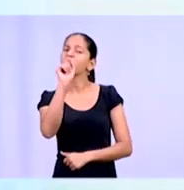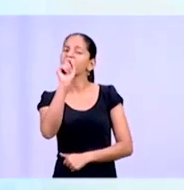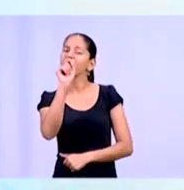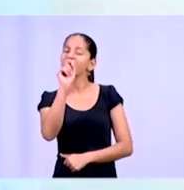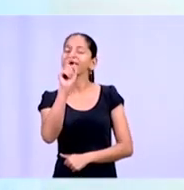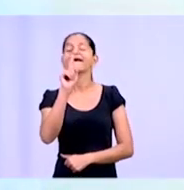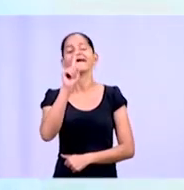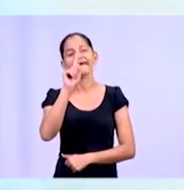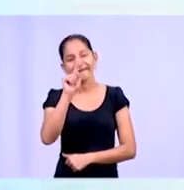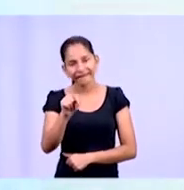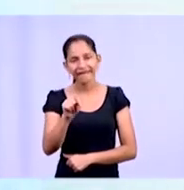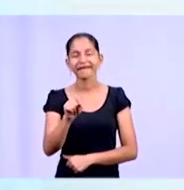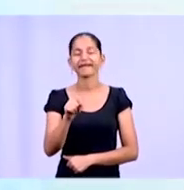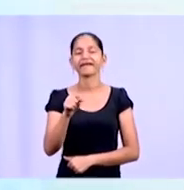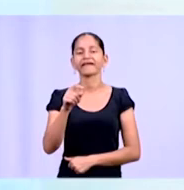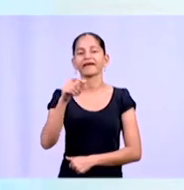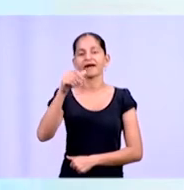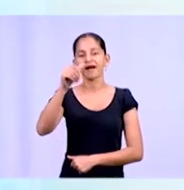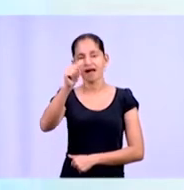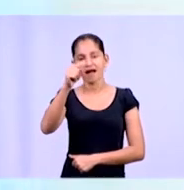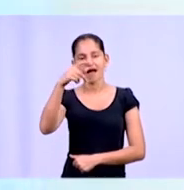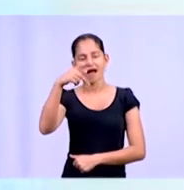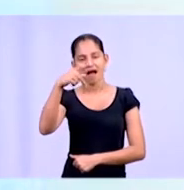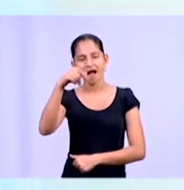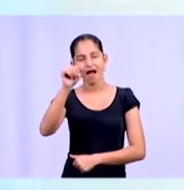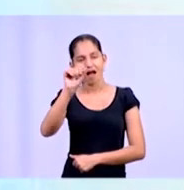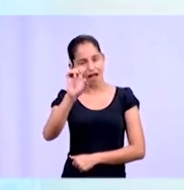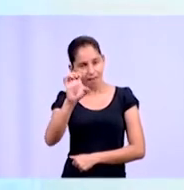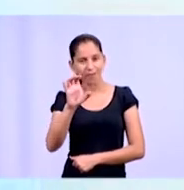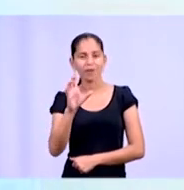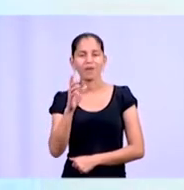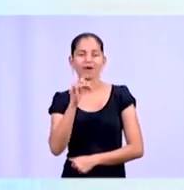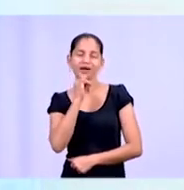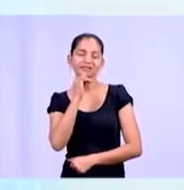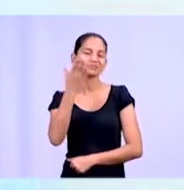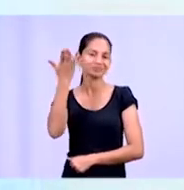o fundador da Apple, que criou o iPhone, criou o MacBook Air,